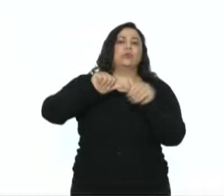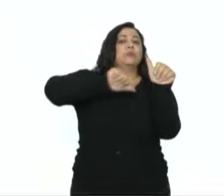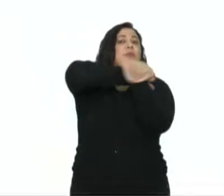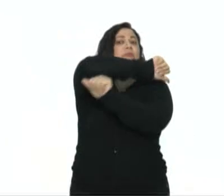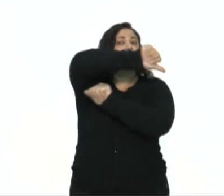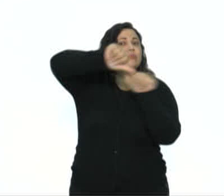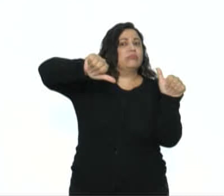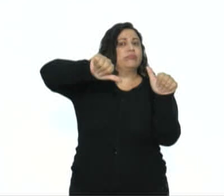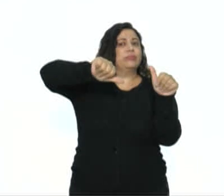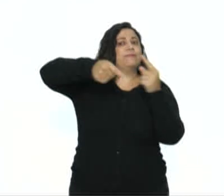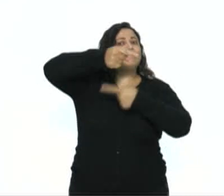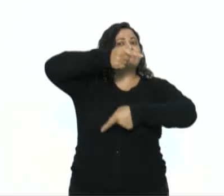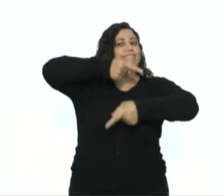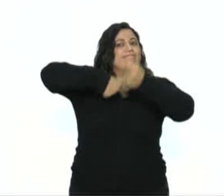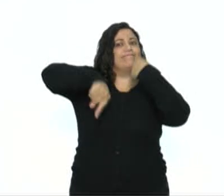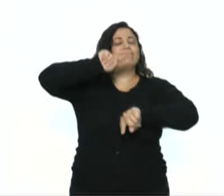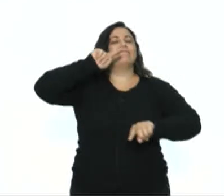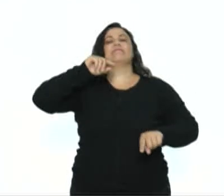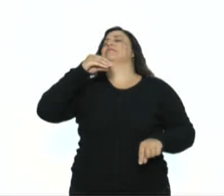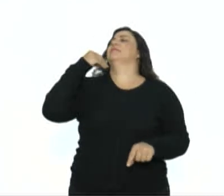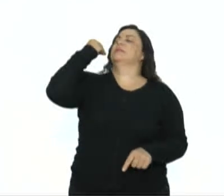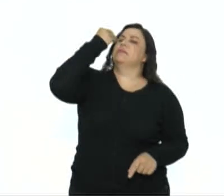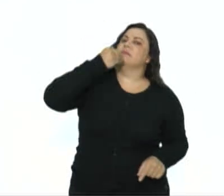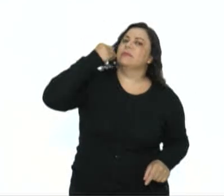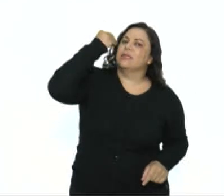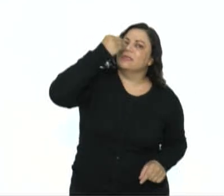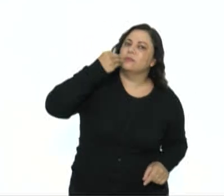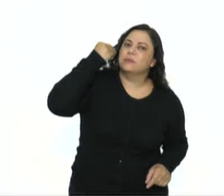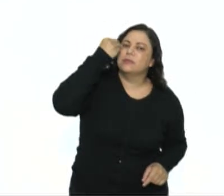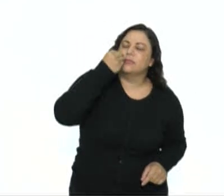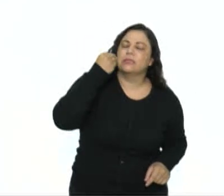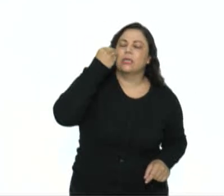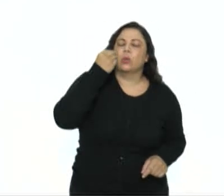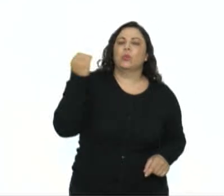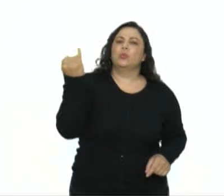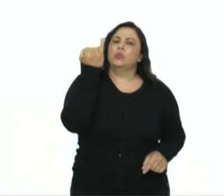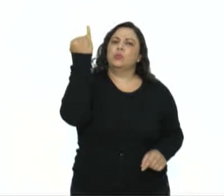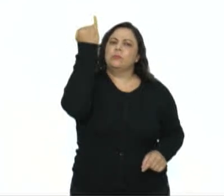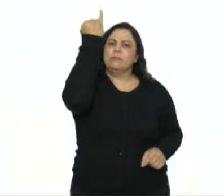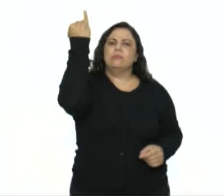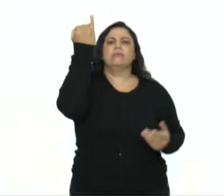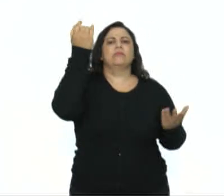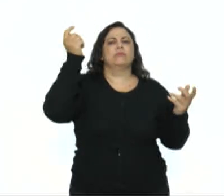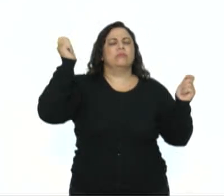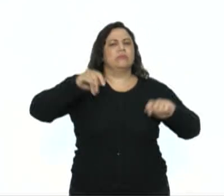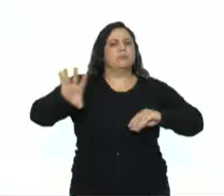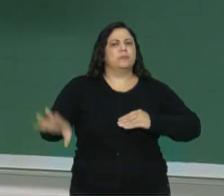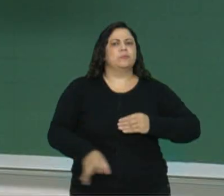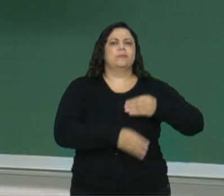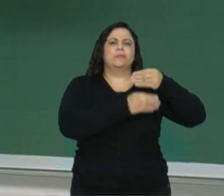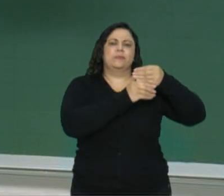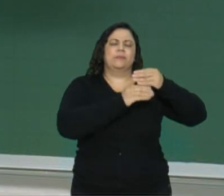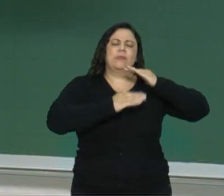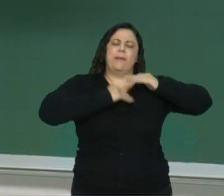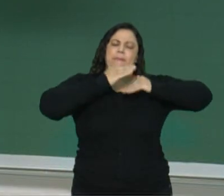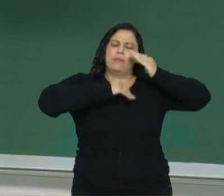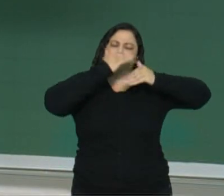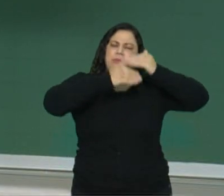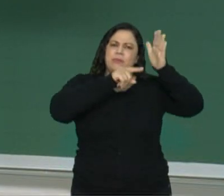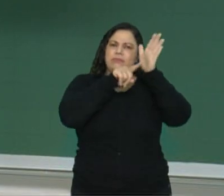mais experimental. Seu método foi importante para consolidar avanços na